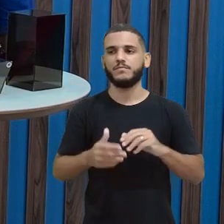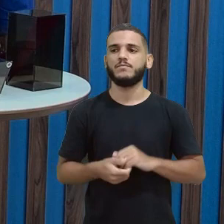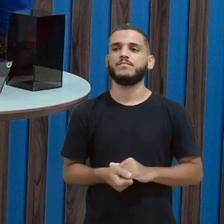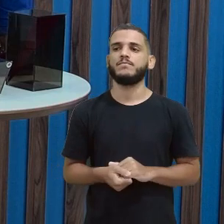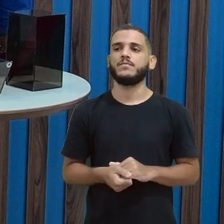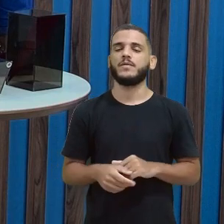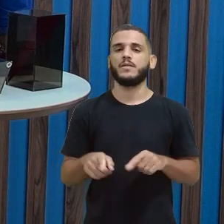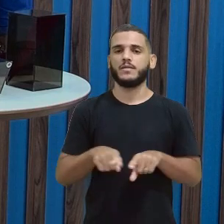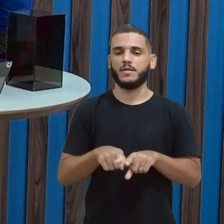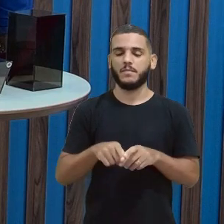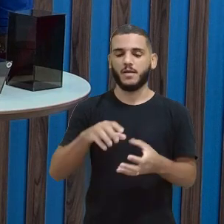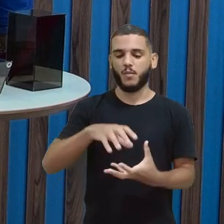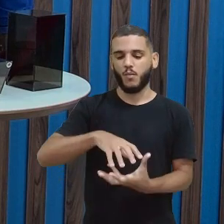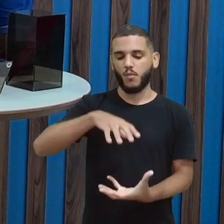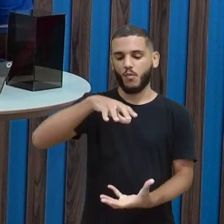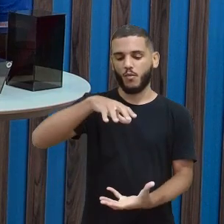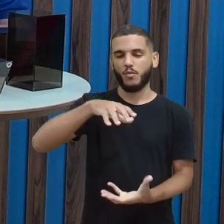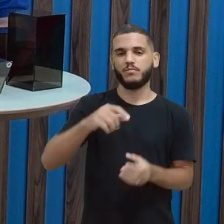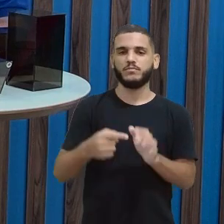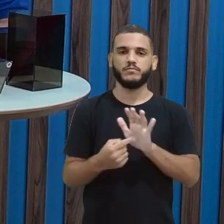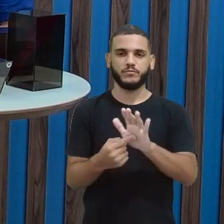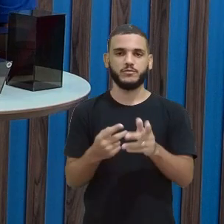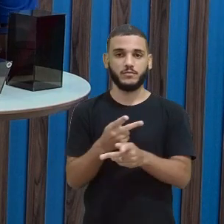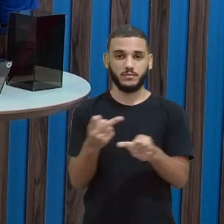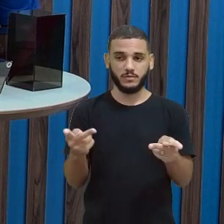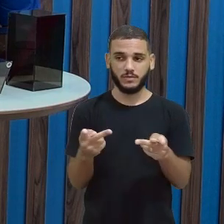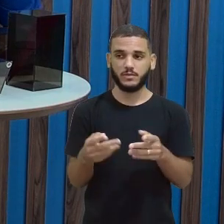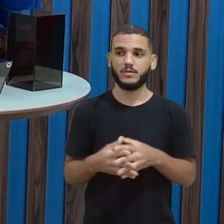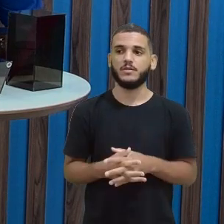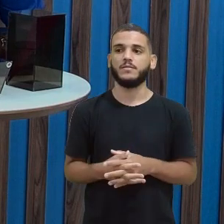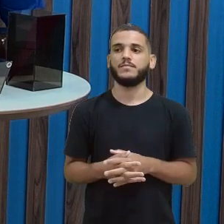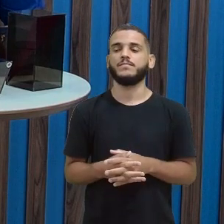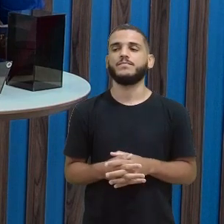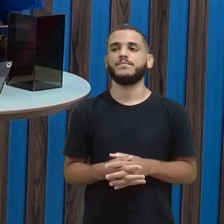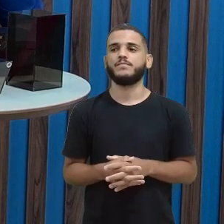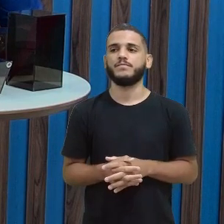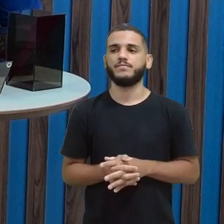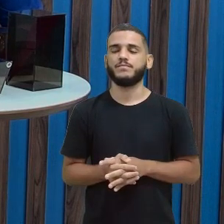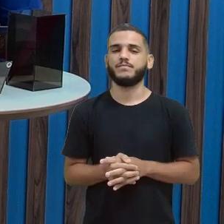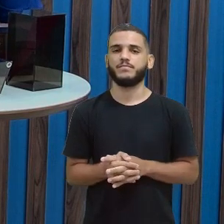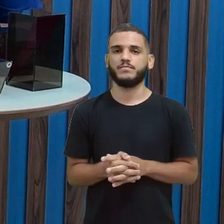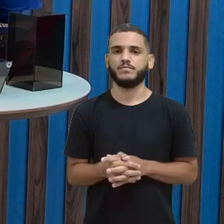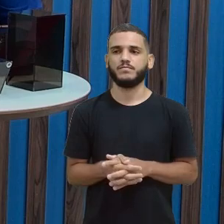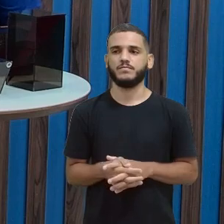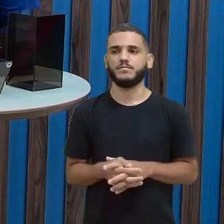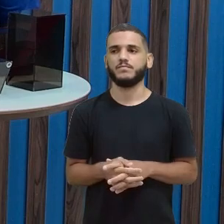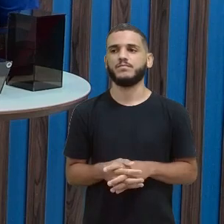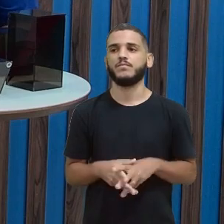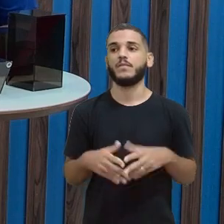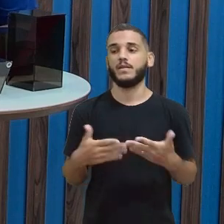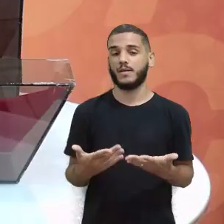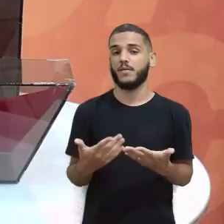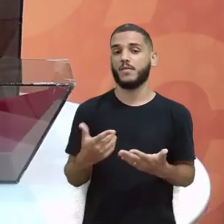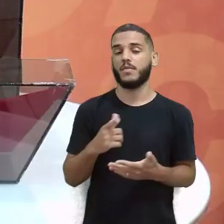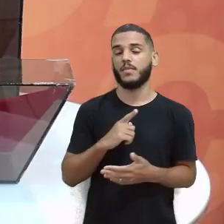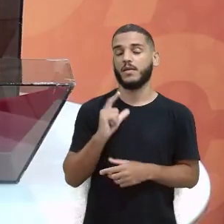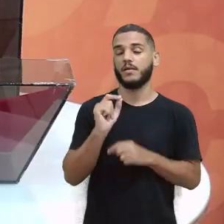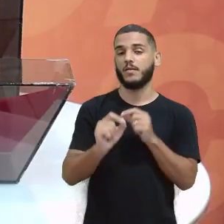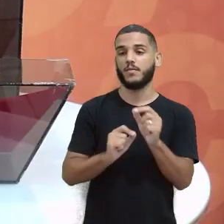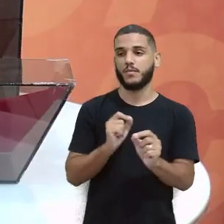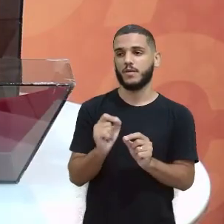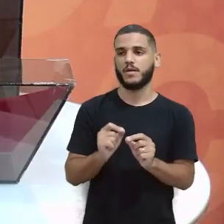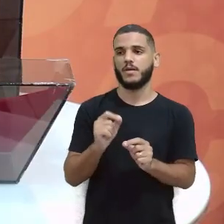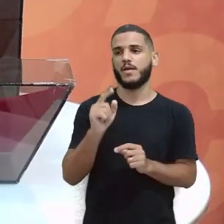o cilindro que eu já mostrei para vocês, esse prisma que tem praticamente, né, são